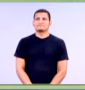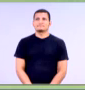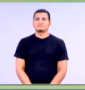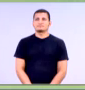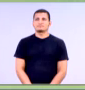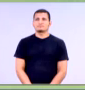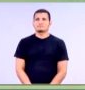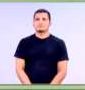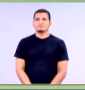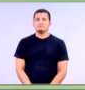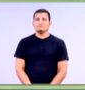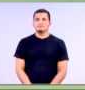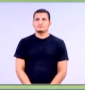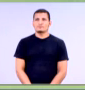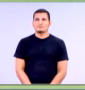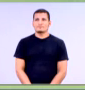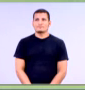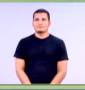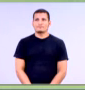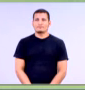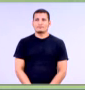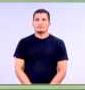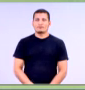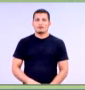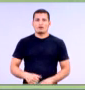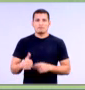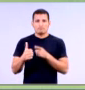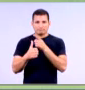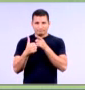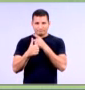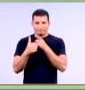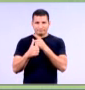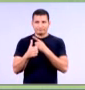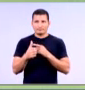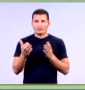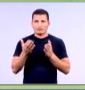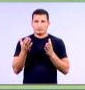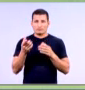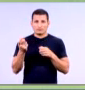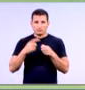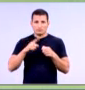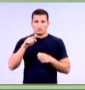Então vamos lá. Primeiro, o tipo de retorno agora é boolean.